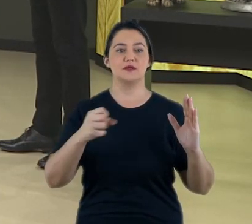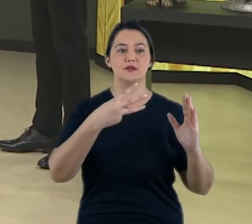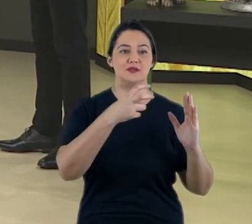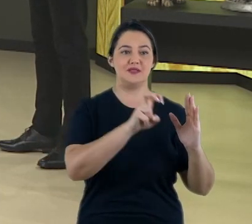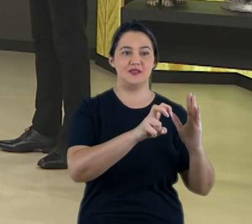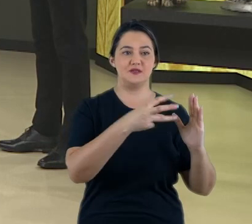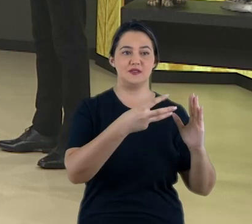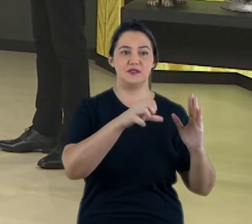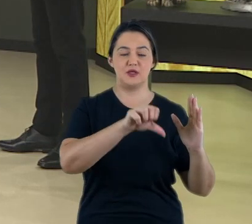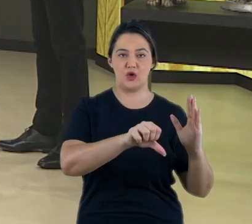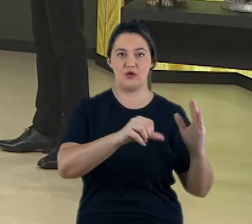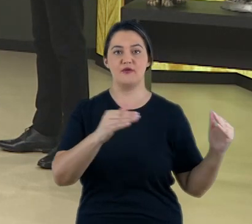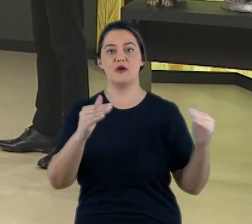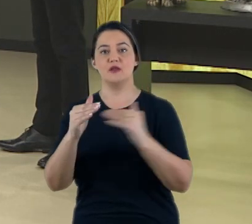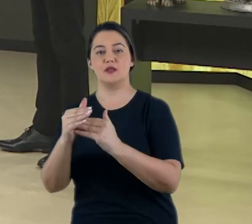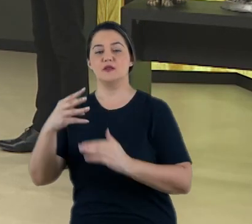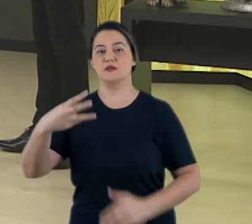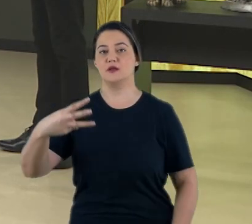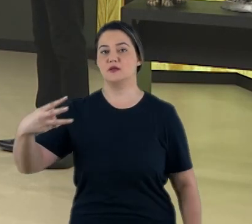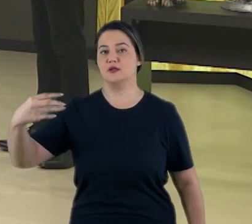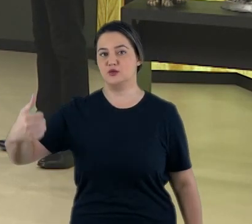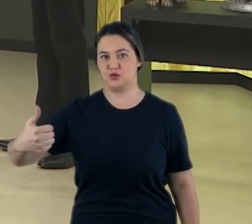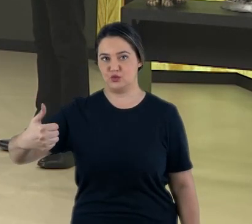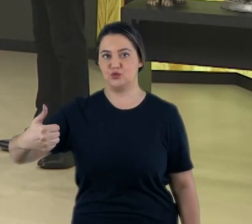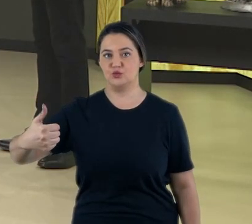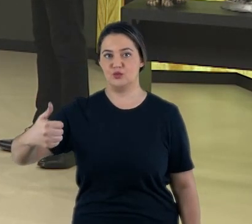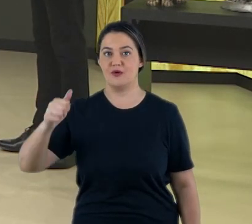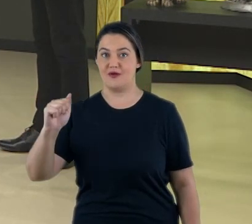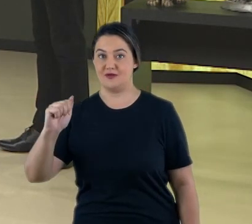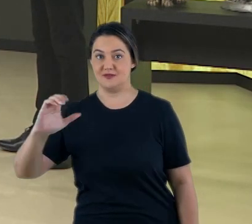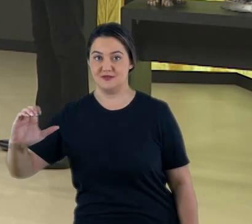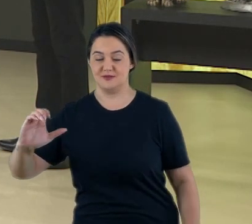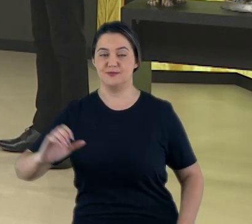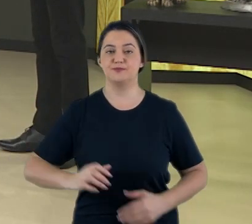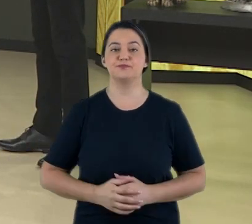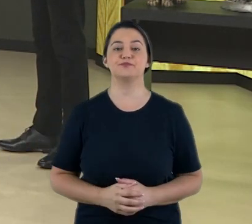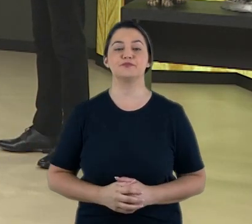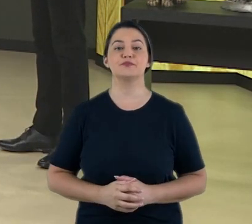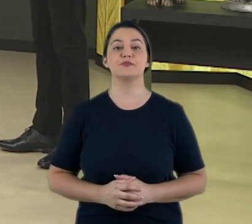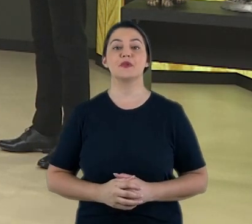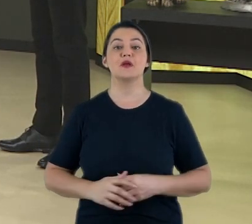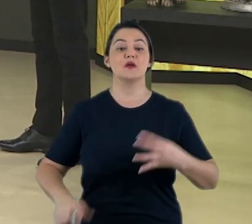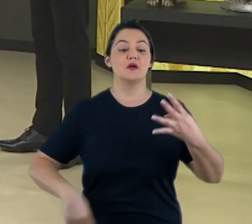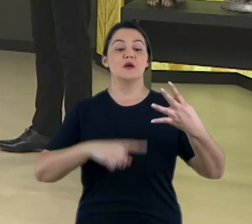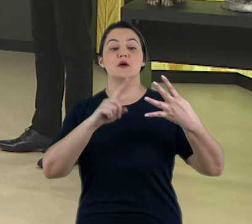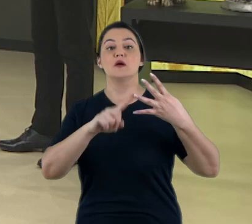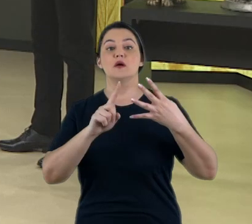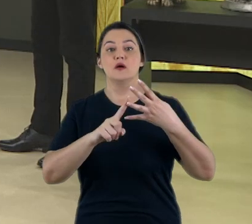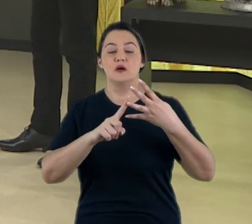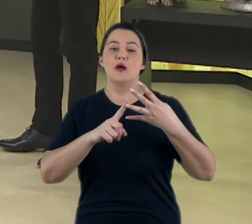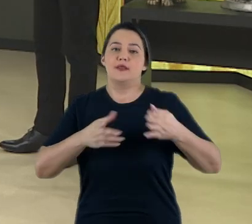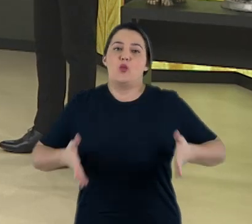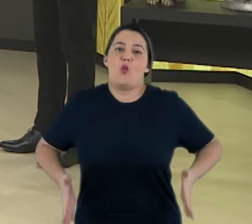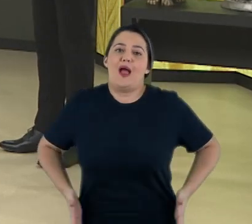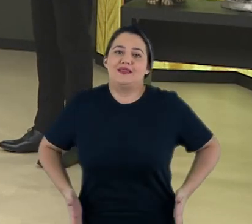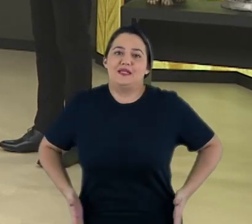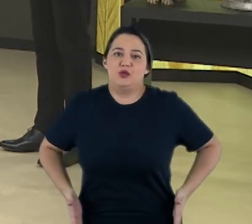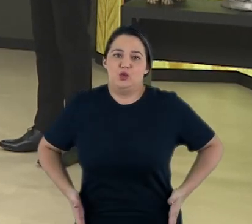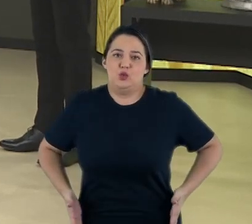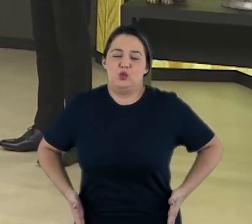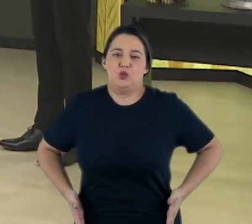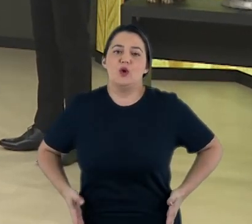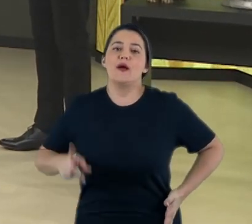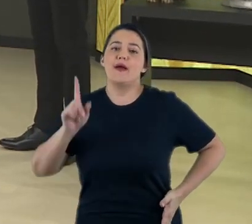539 a.C. até 331 a.C. Aí nós temos a parte do quadril de